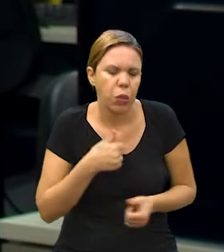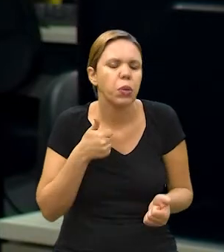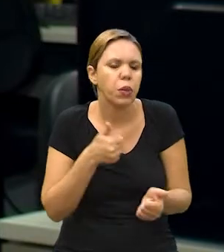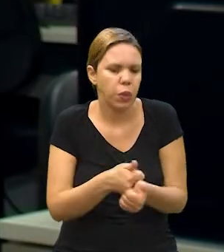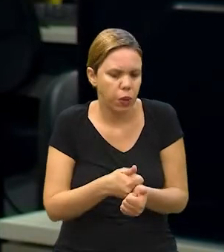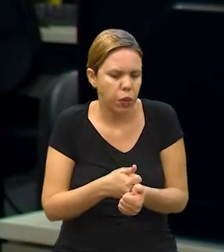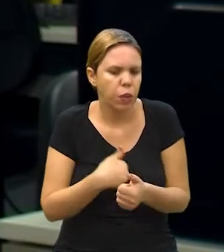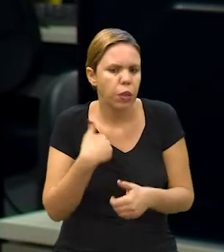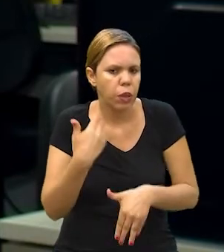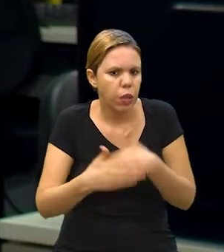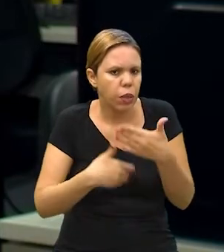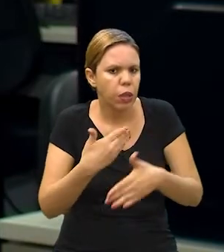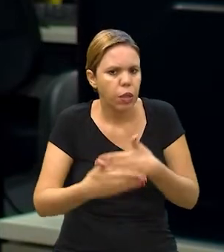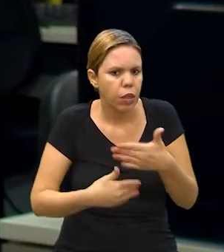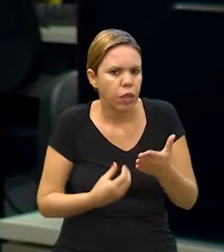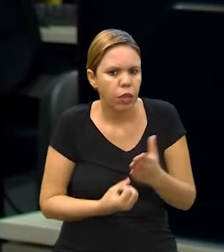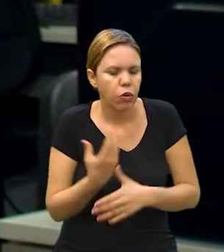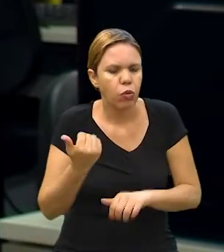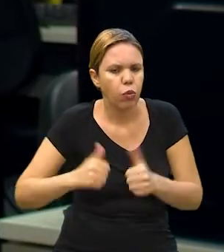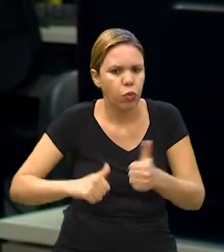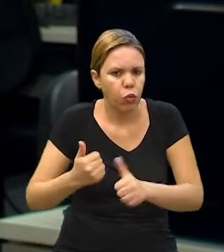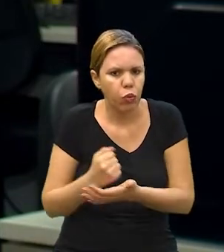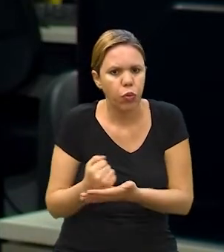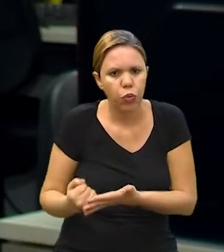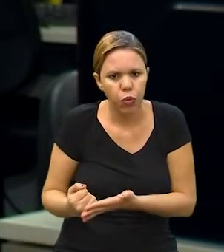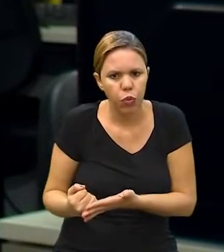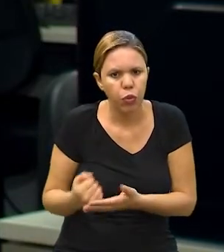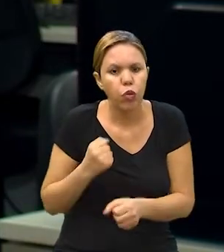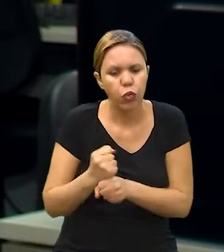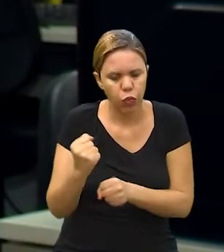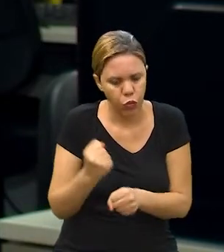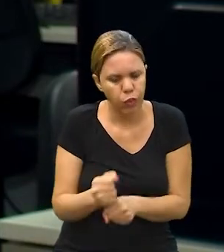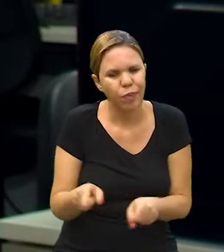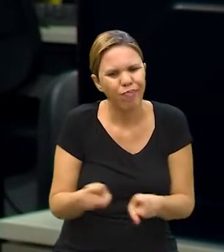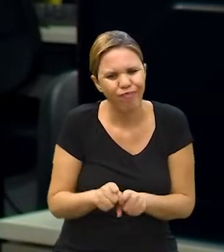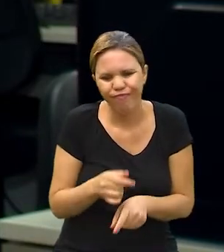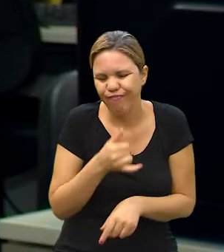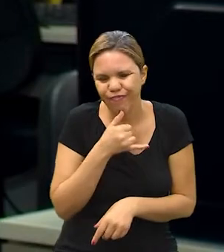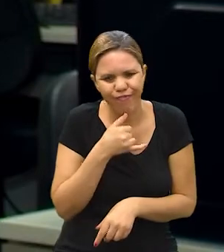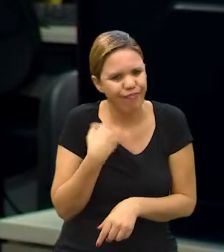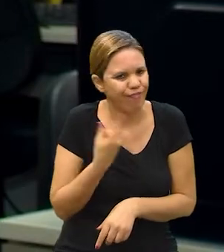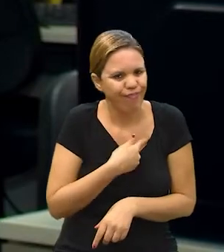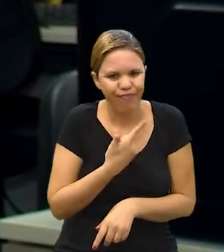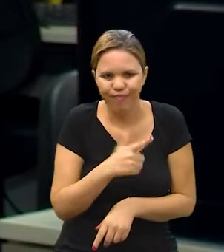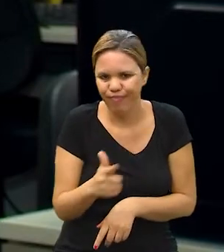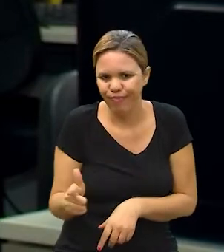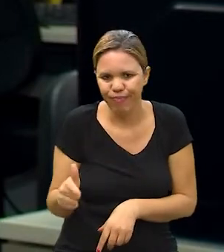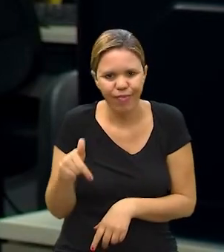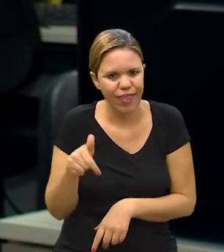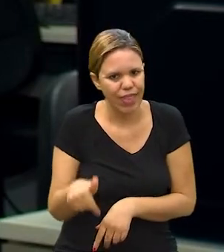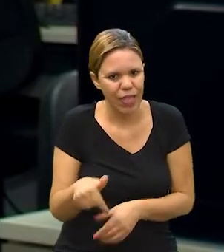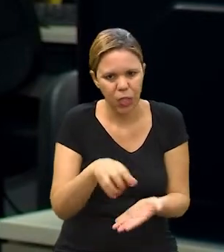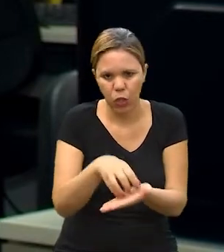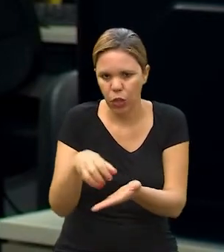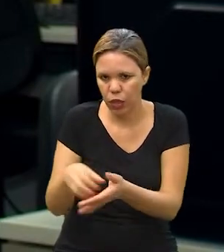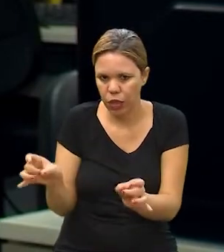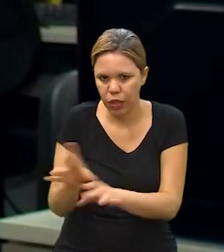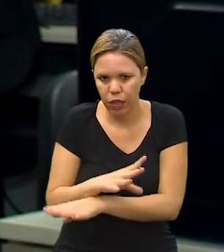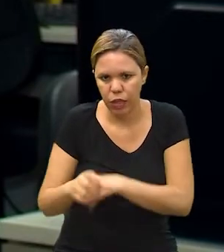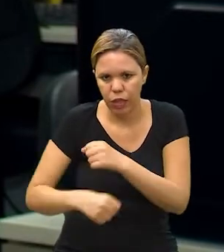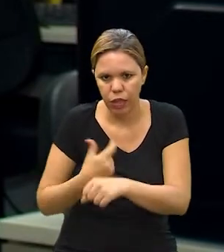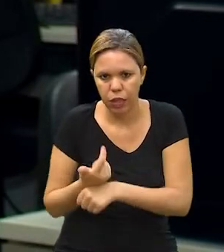os processos licitatórios, os processos de obras, e infelizmente nós não vamos ter essas 7 unidades concluídas até